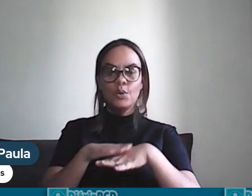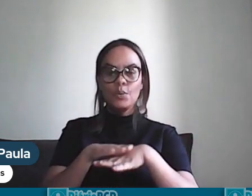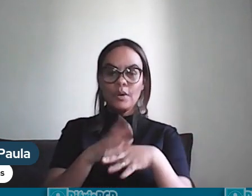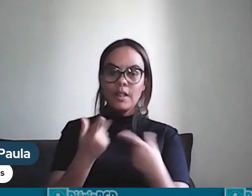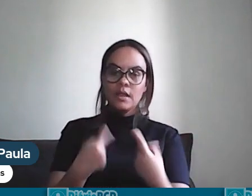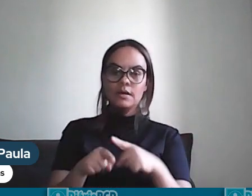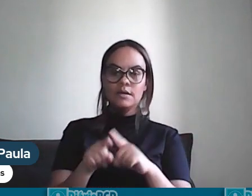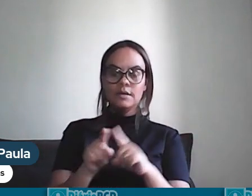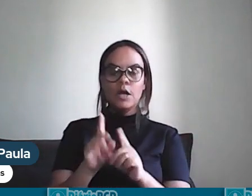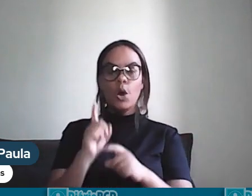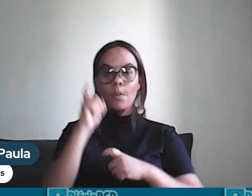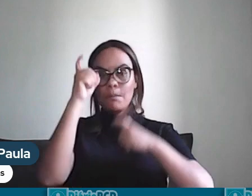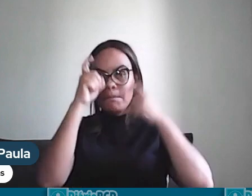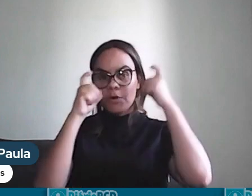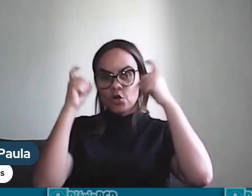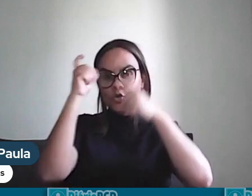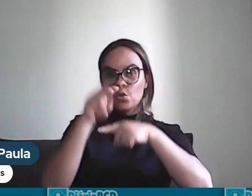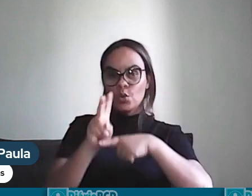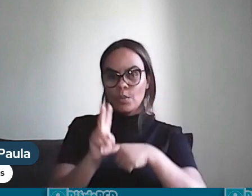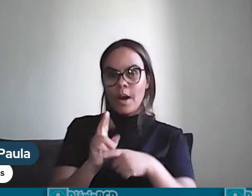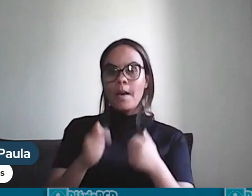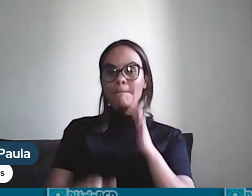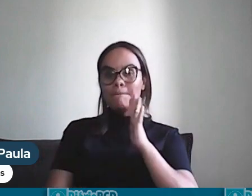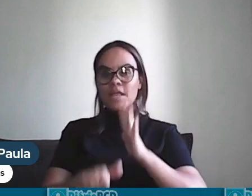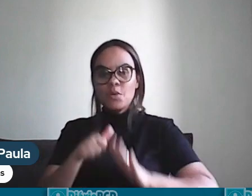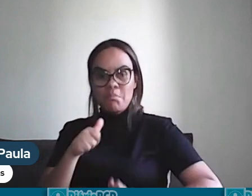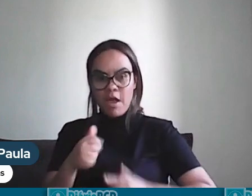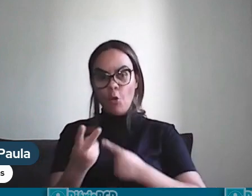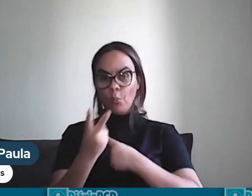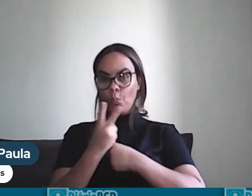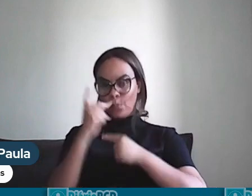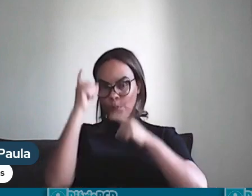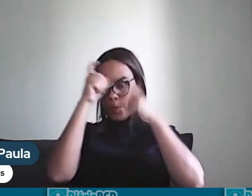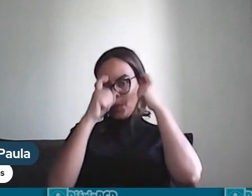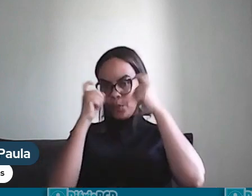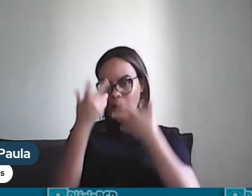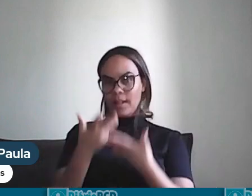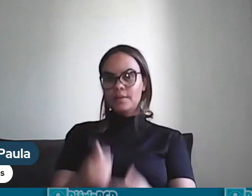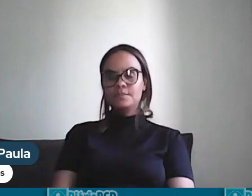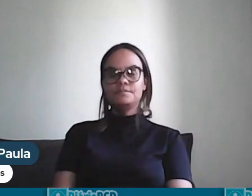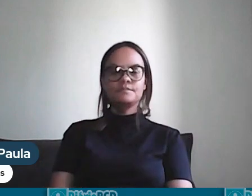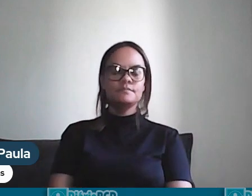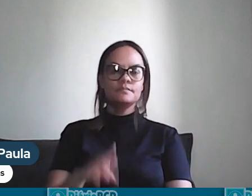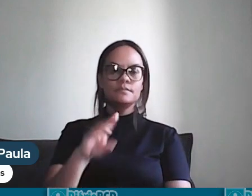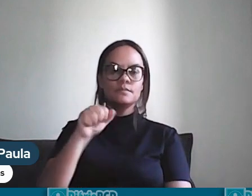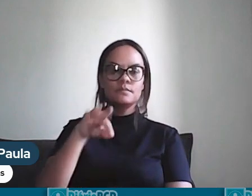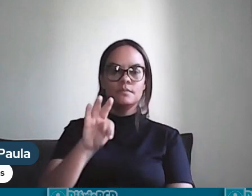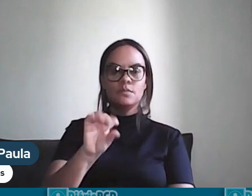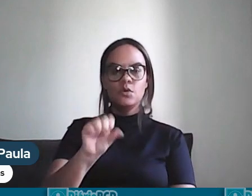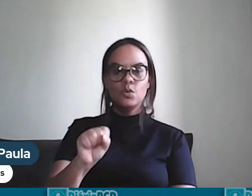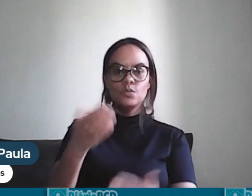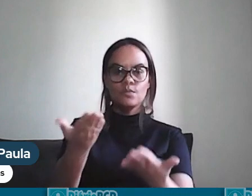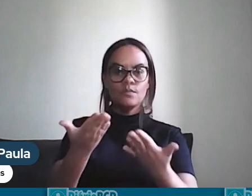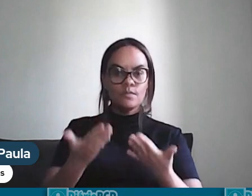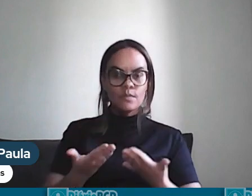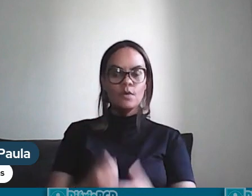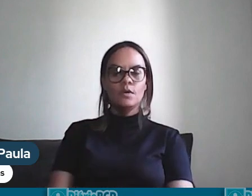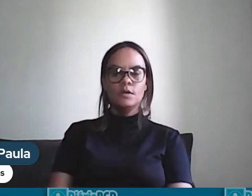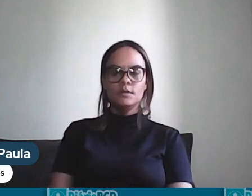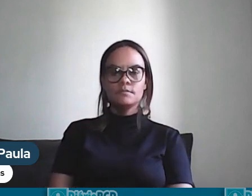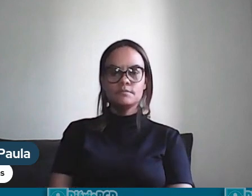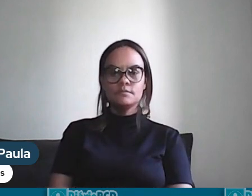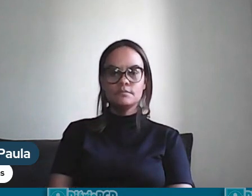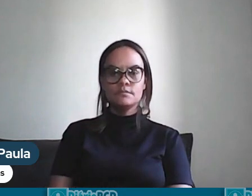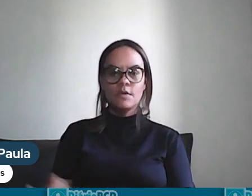se preocupar com a criança, se preocupar com a pessoa com deficiência. Doutora Renata, eu quero fazer um convite para a senhora, para que a